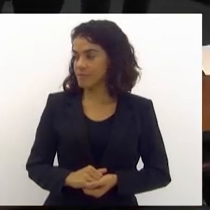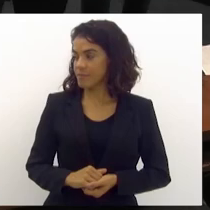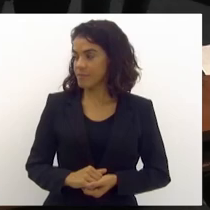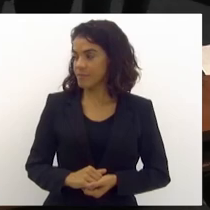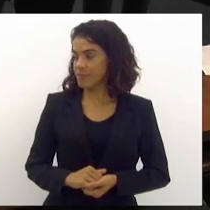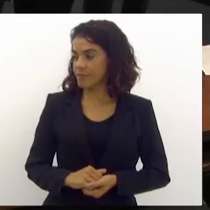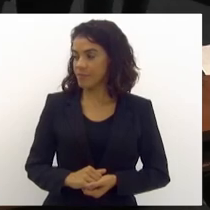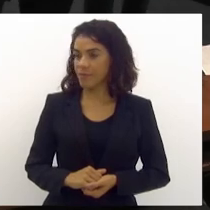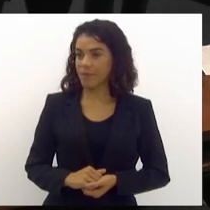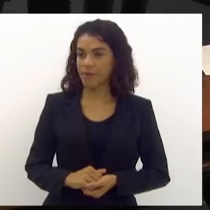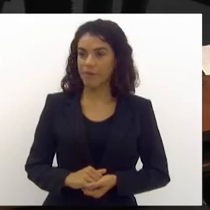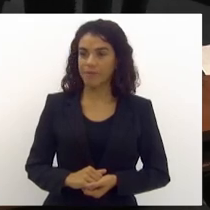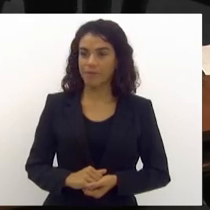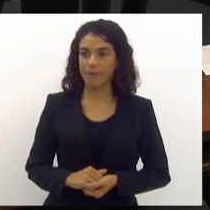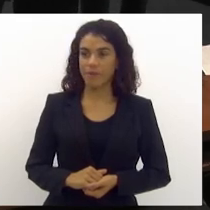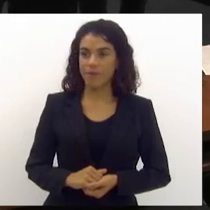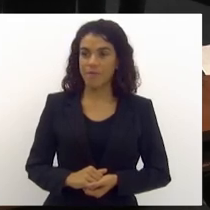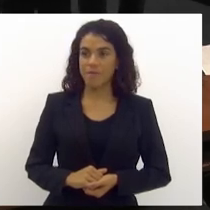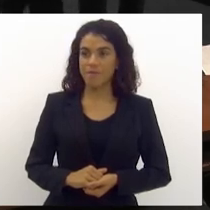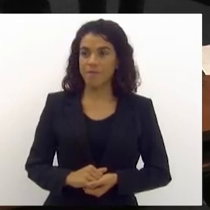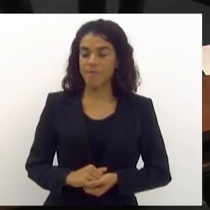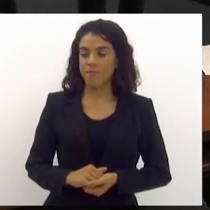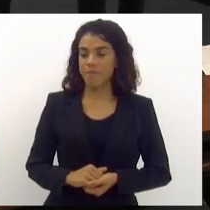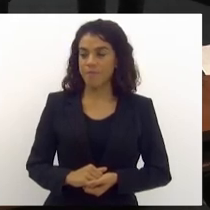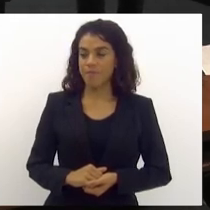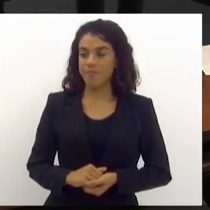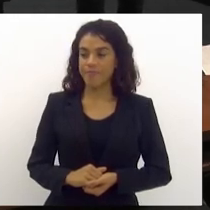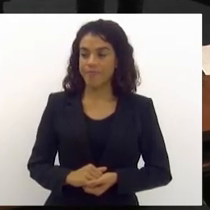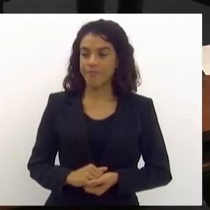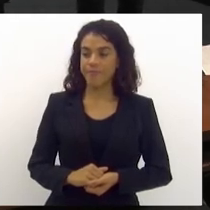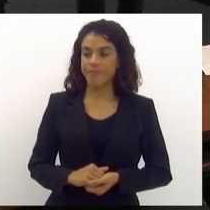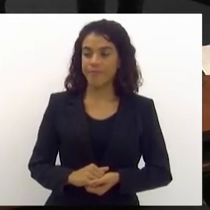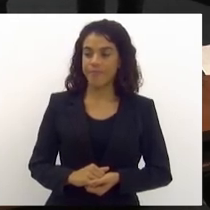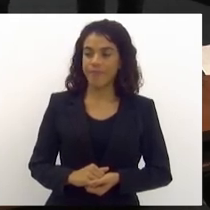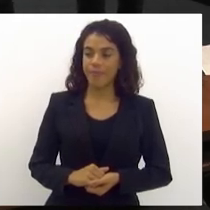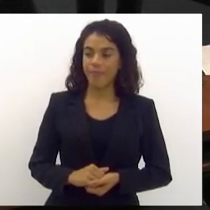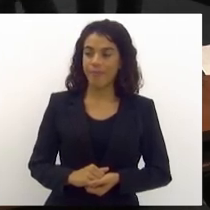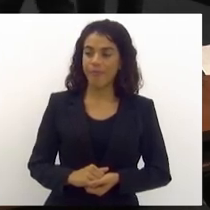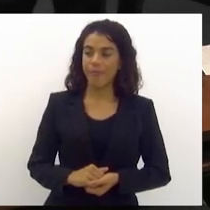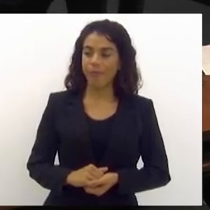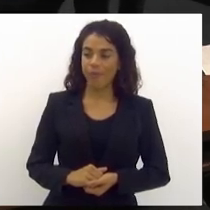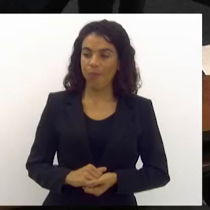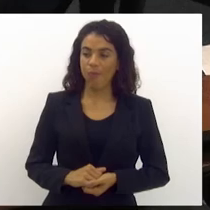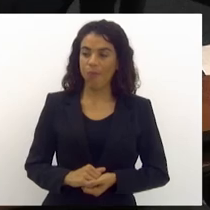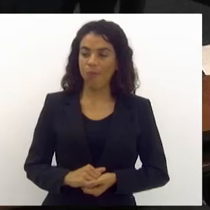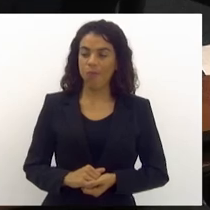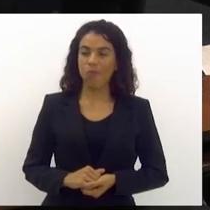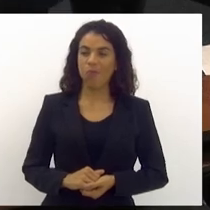O